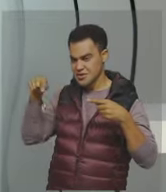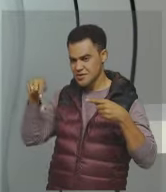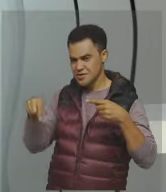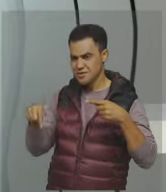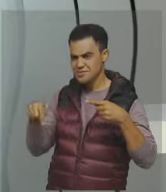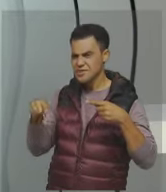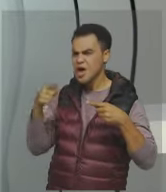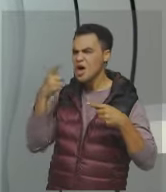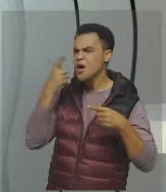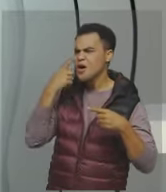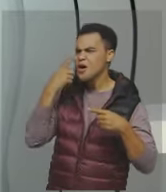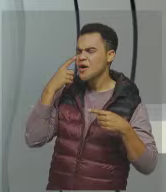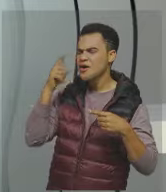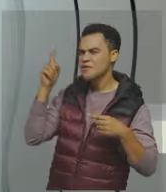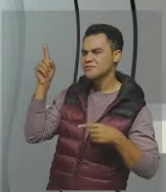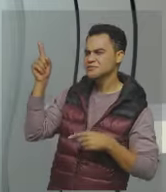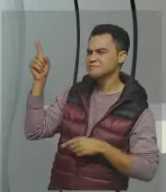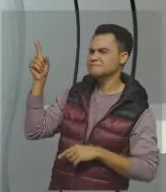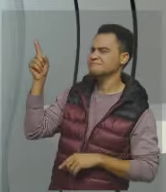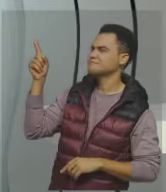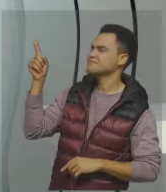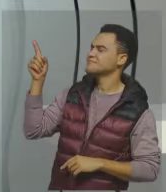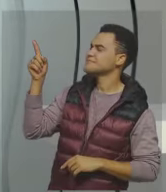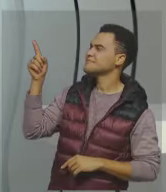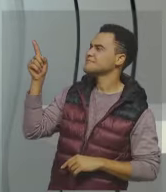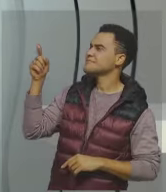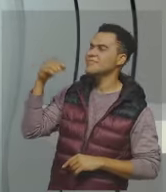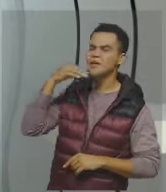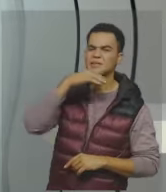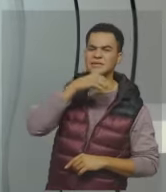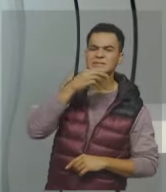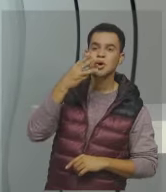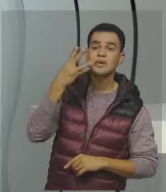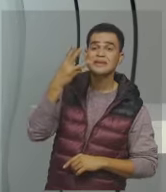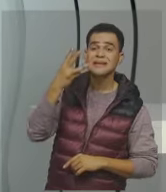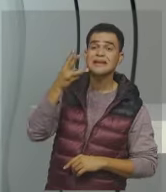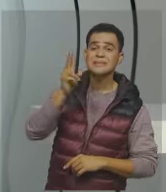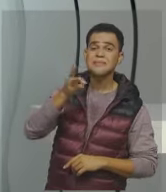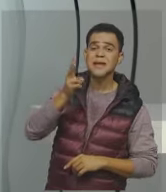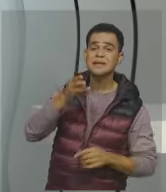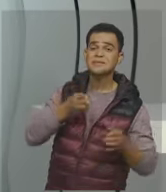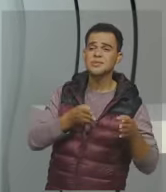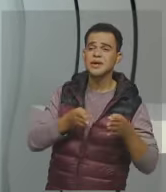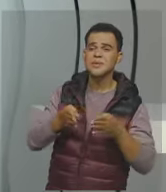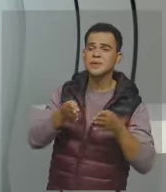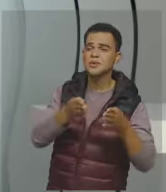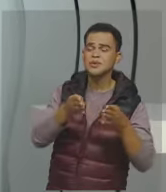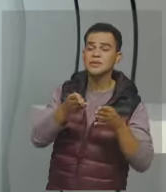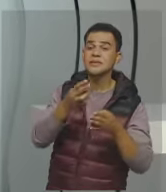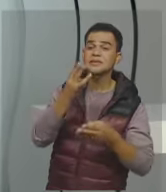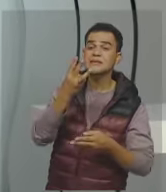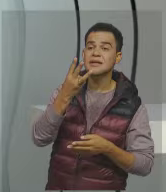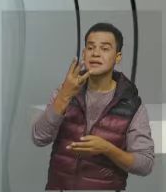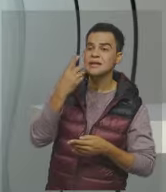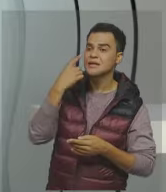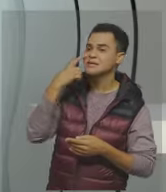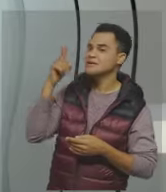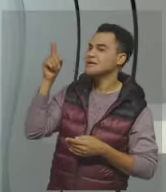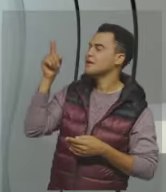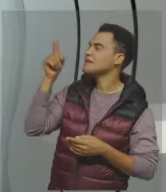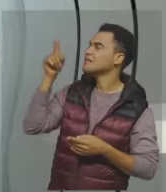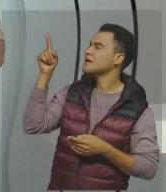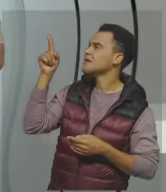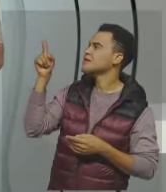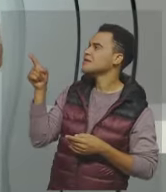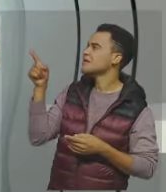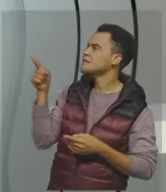3 resistores dentro do mesmo caminho. Ou seja, esses 3 resistores aqui estão em série. Tá?